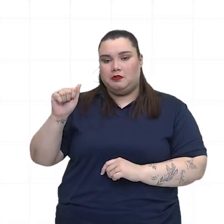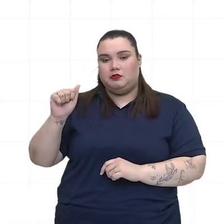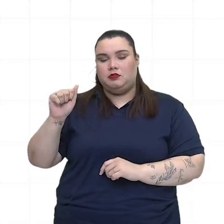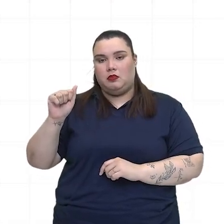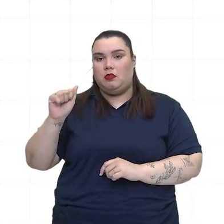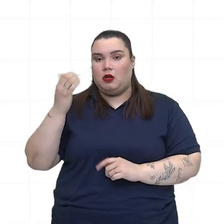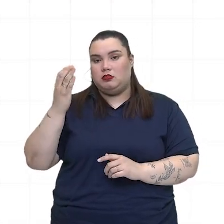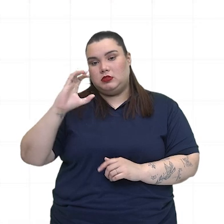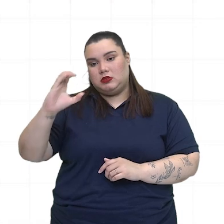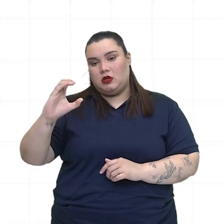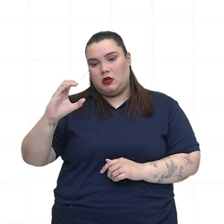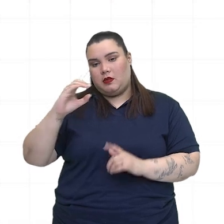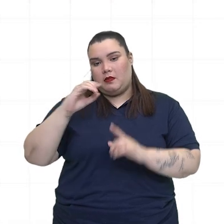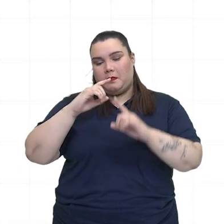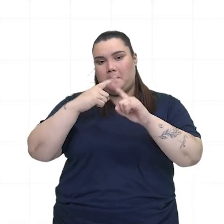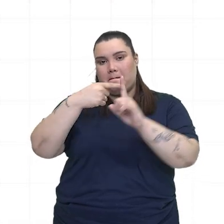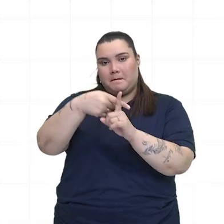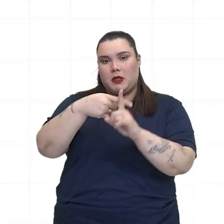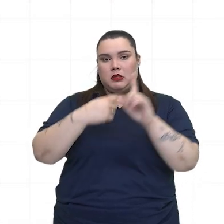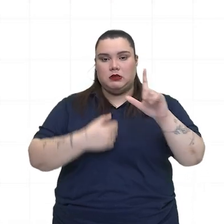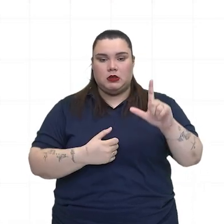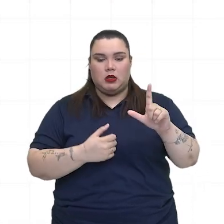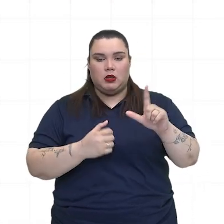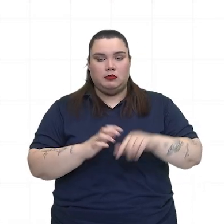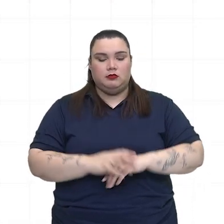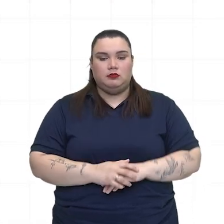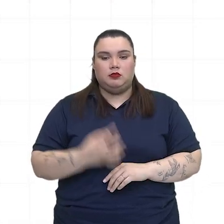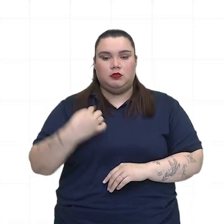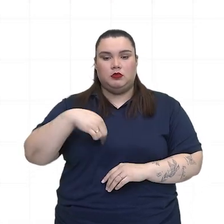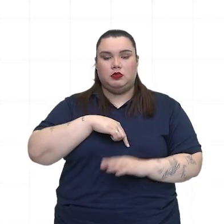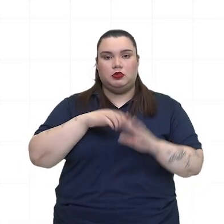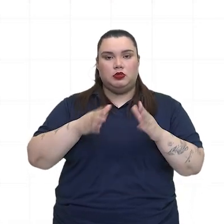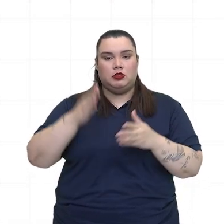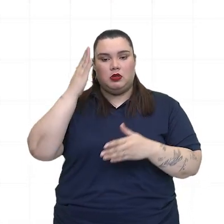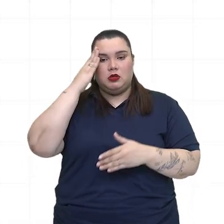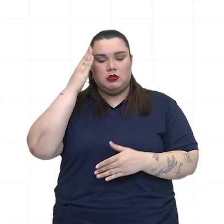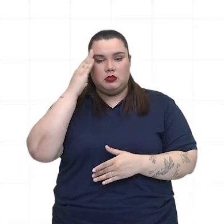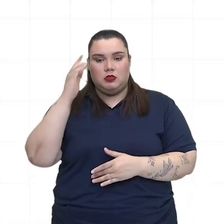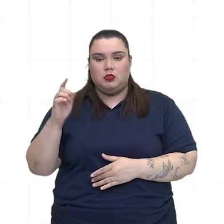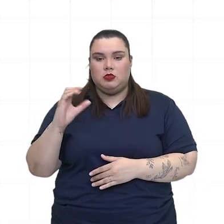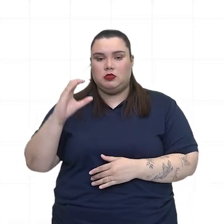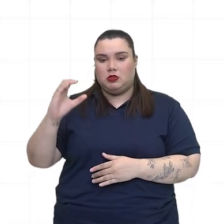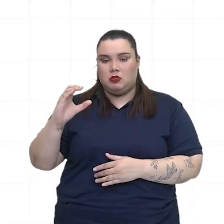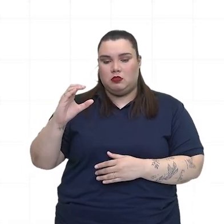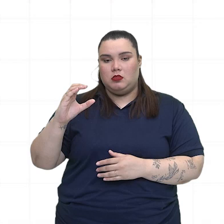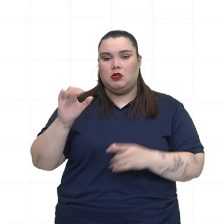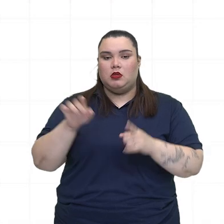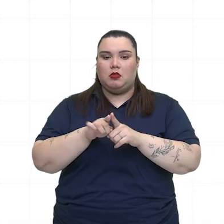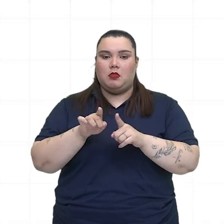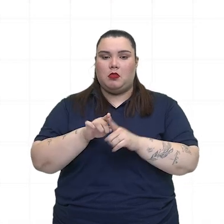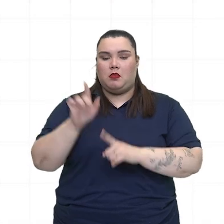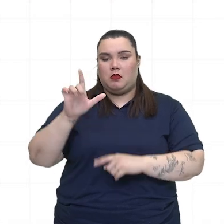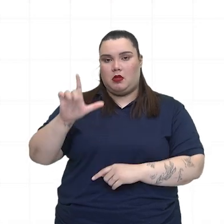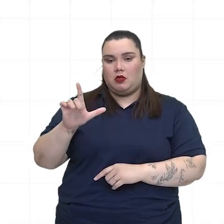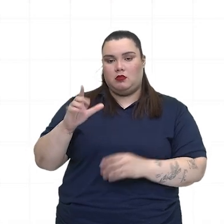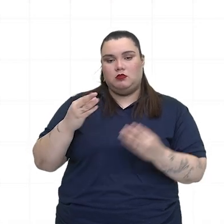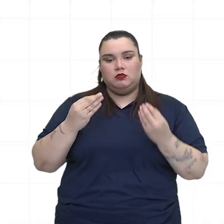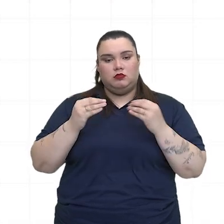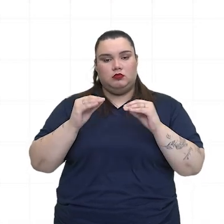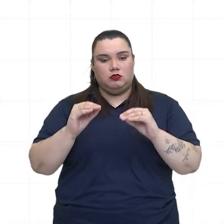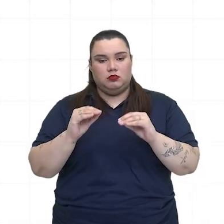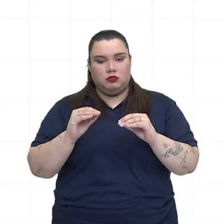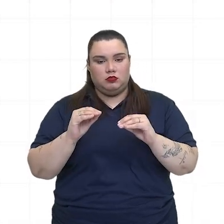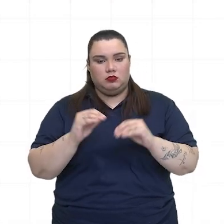comprimento mais o quê? A largura. Bem, nós já sabemos o valor do comprimento, já sabemos o valor da largura.